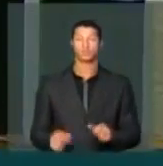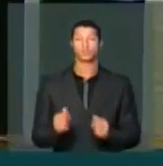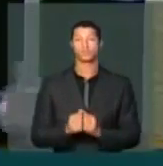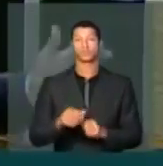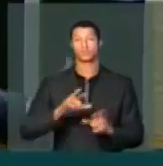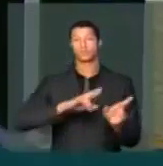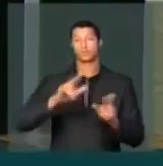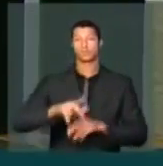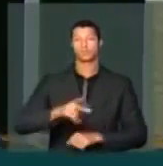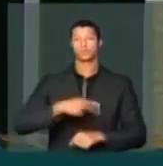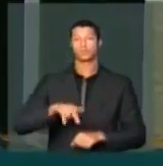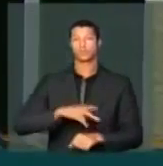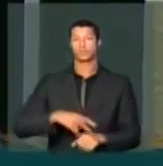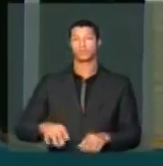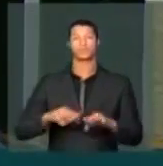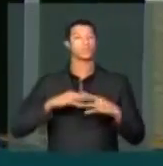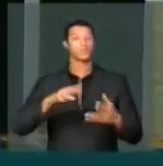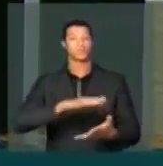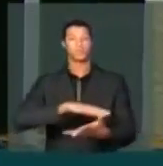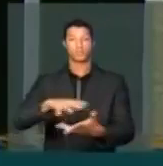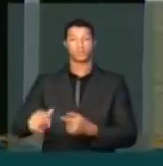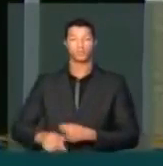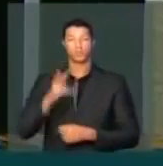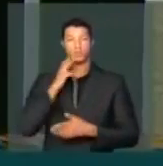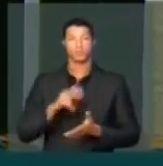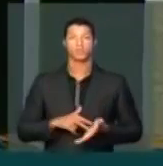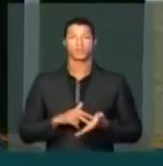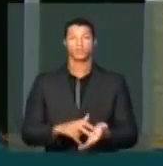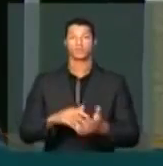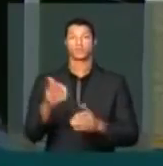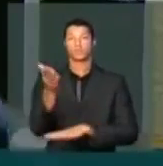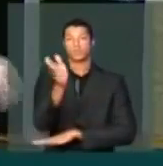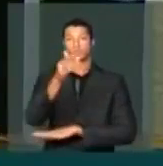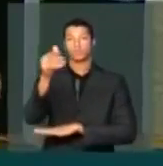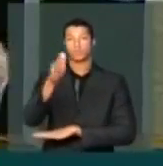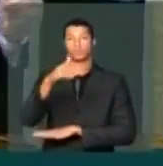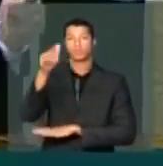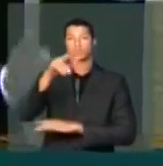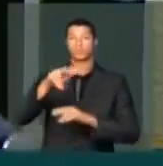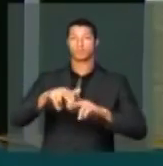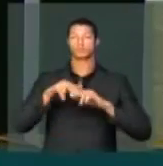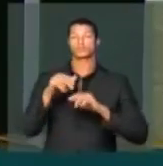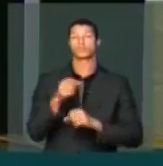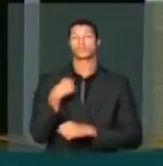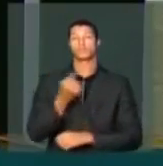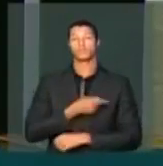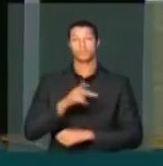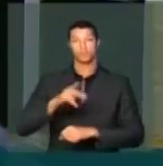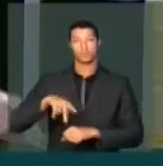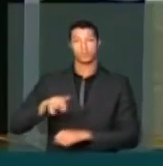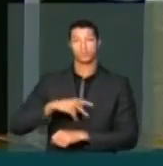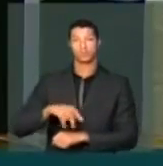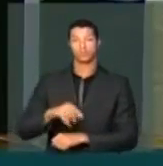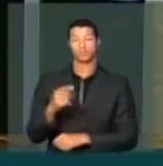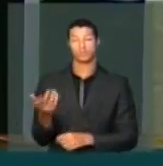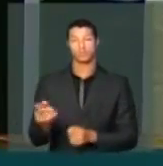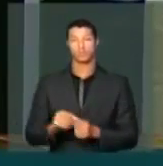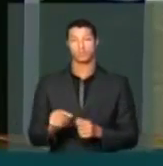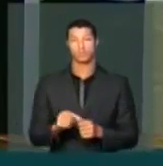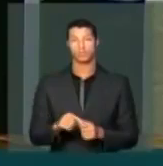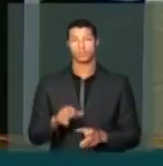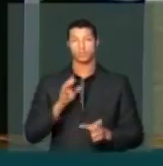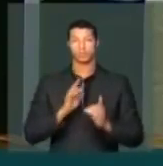de diversos países em todo o mundo para levantarmos a bandeira e, a partir de cada um de nossos países, fazemos